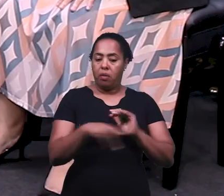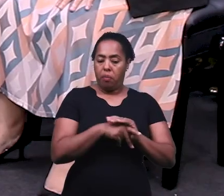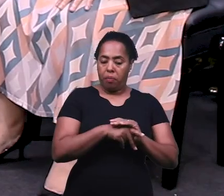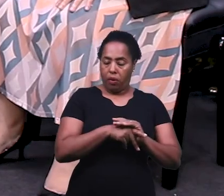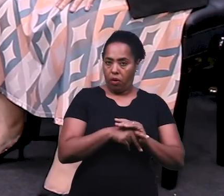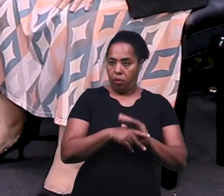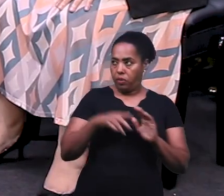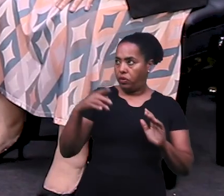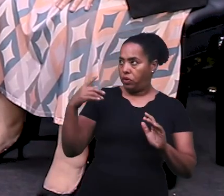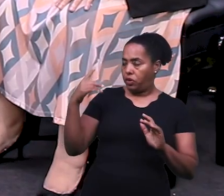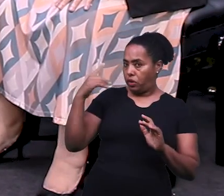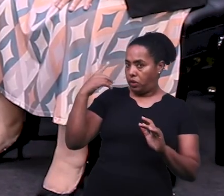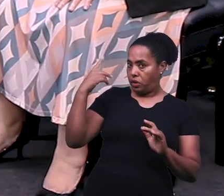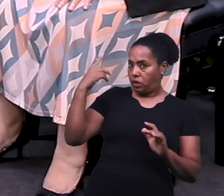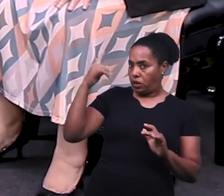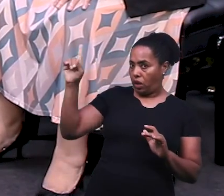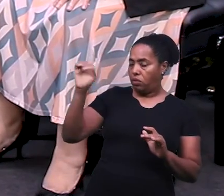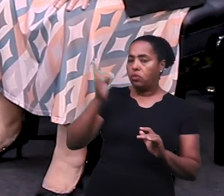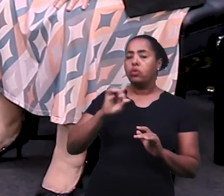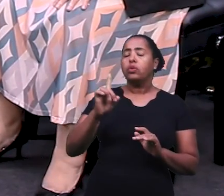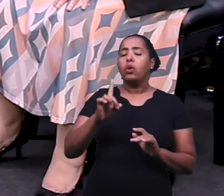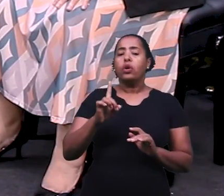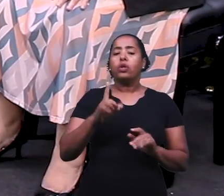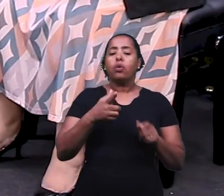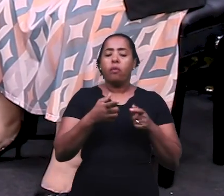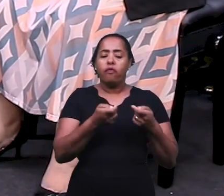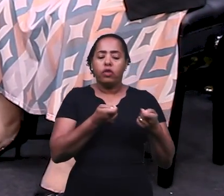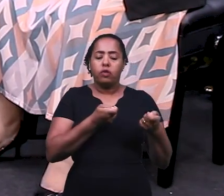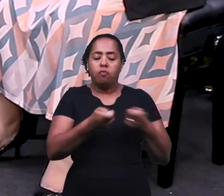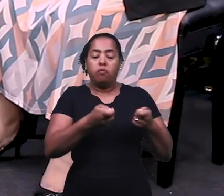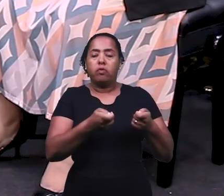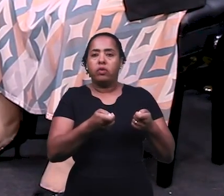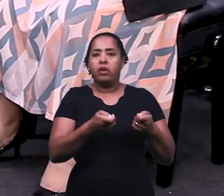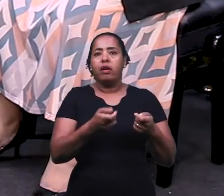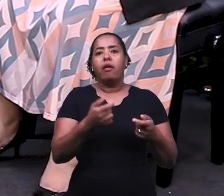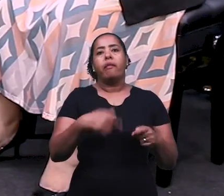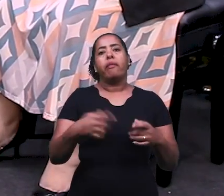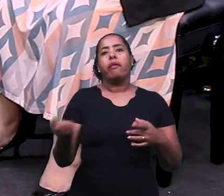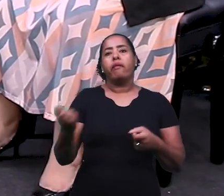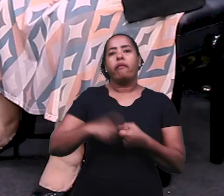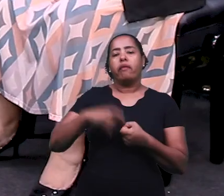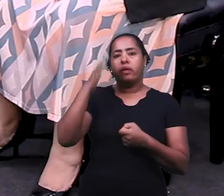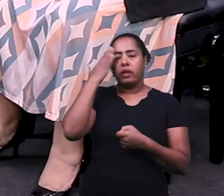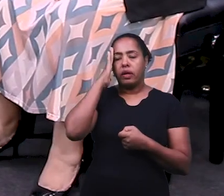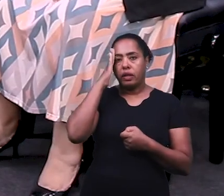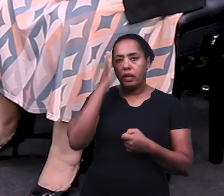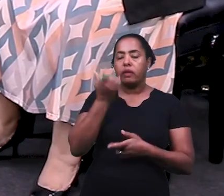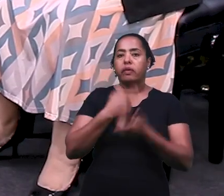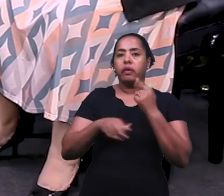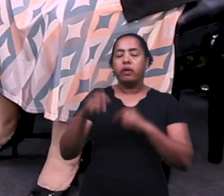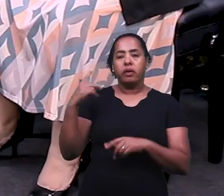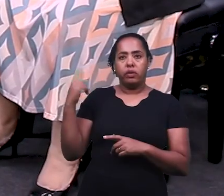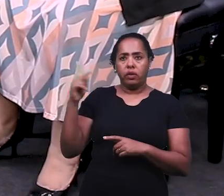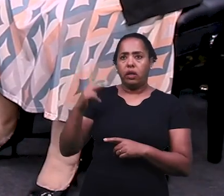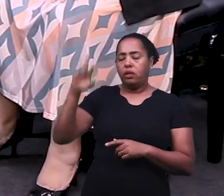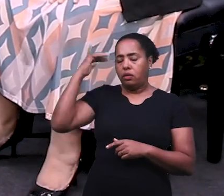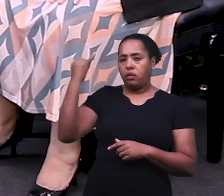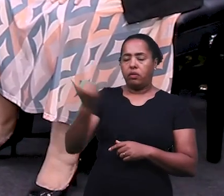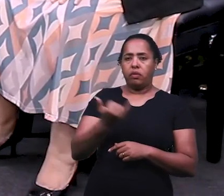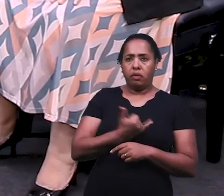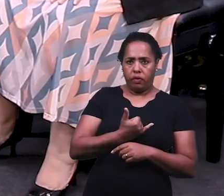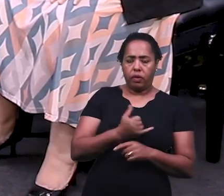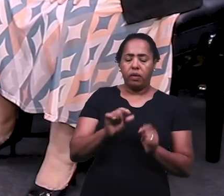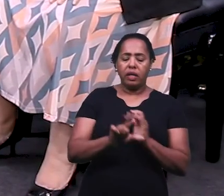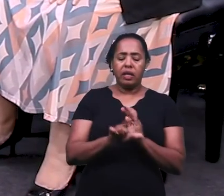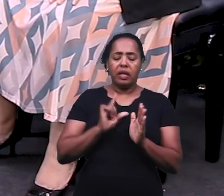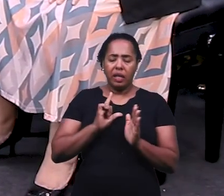vezes os nossos planos não são os planos de Deus. Então ele foi como se fosse uma freada na minha vida para me voltar a entender